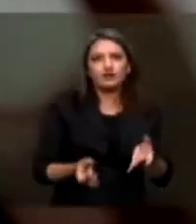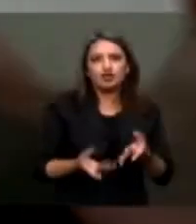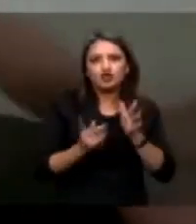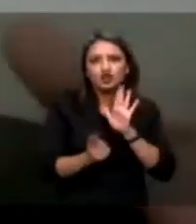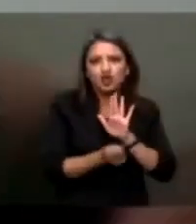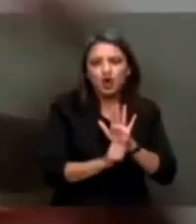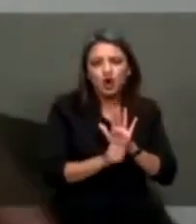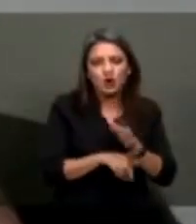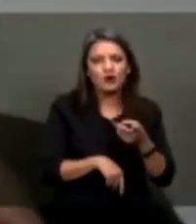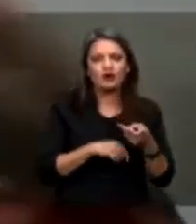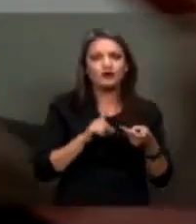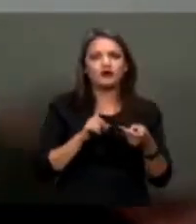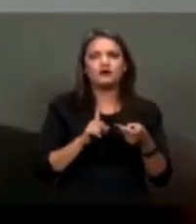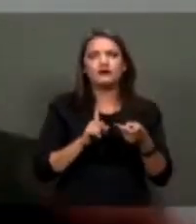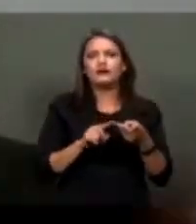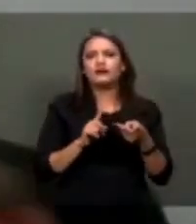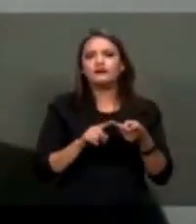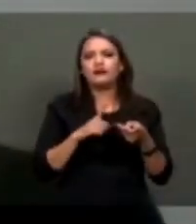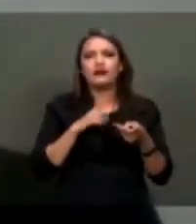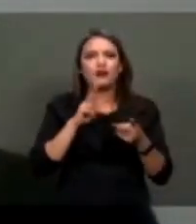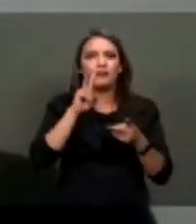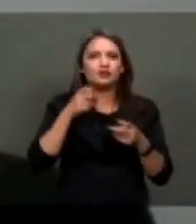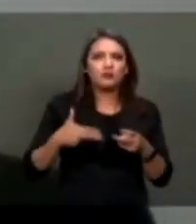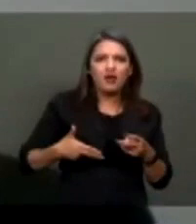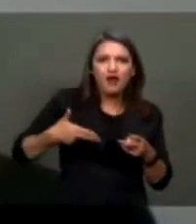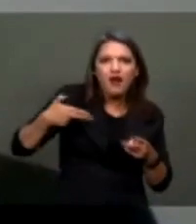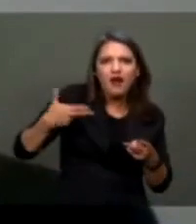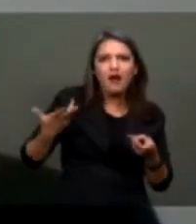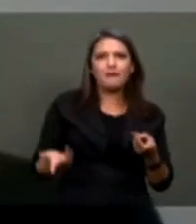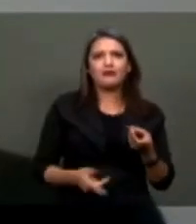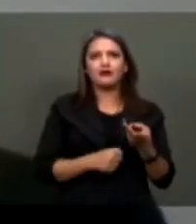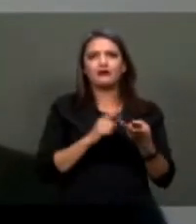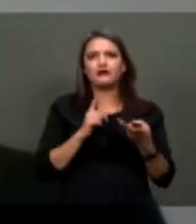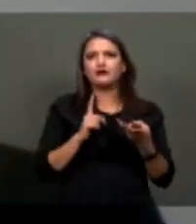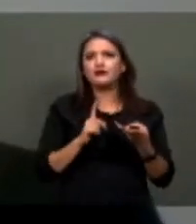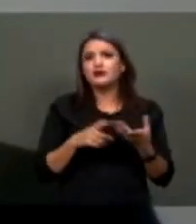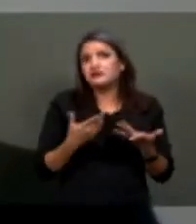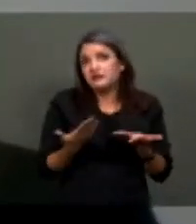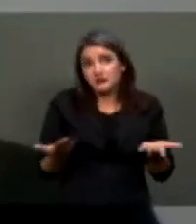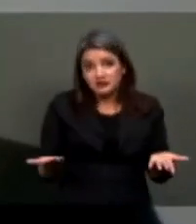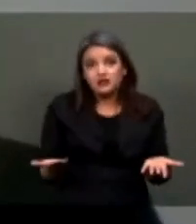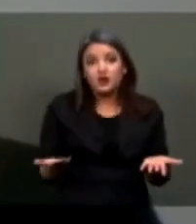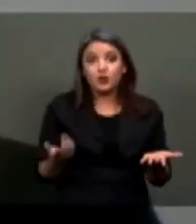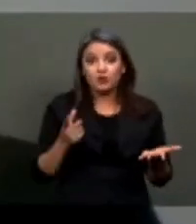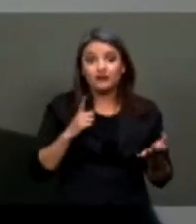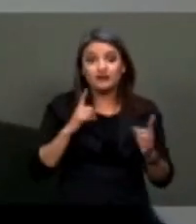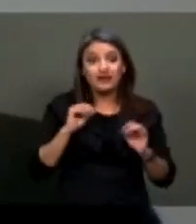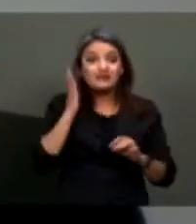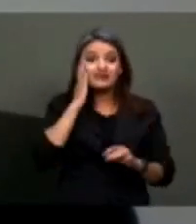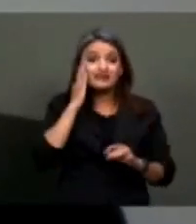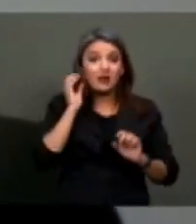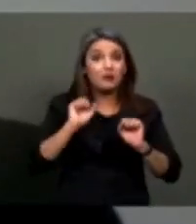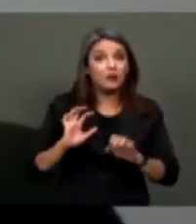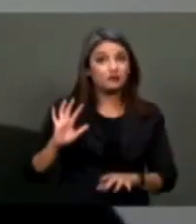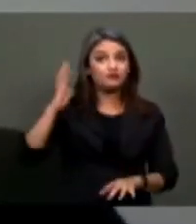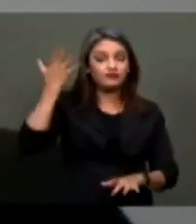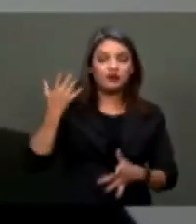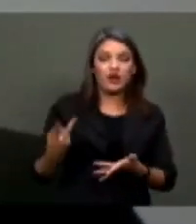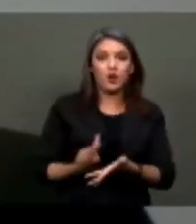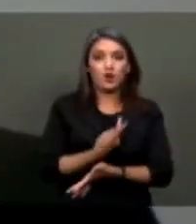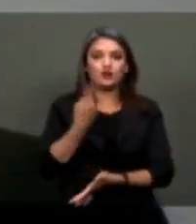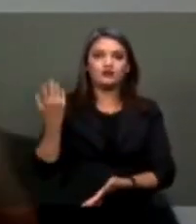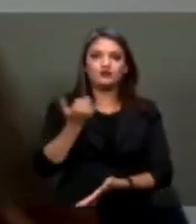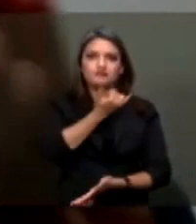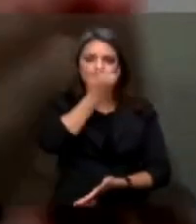e os crimes relativos às armas o estatuto do desarmamento Então temos aqui uma escolha do